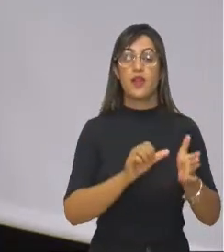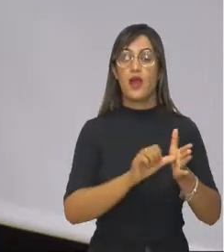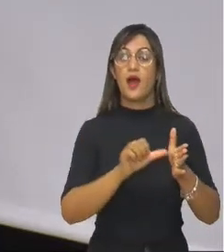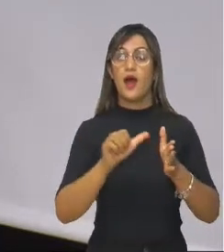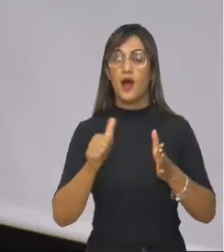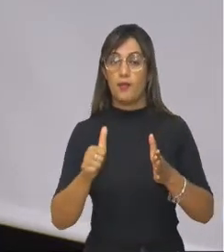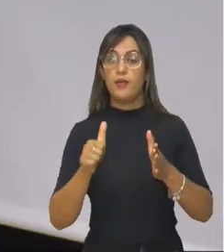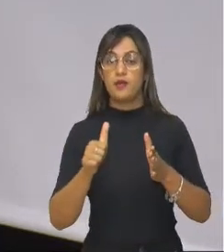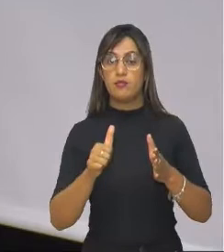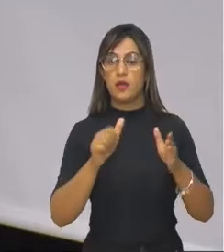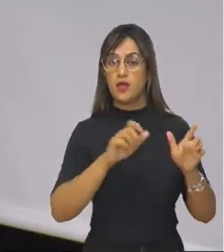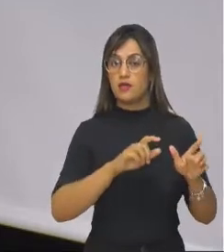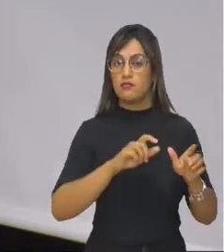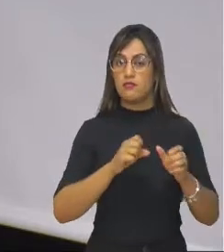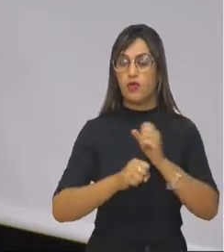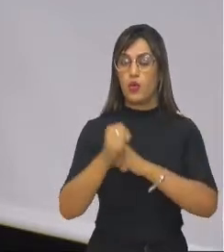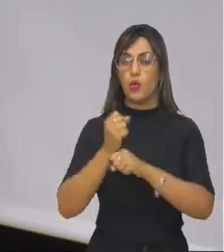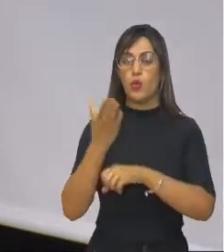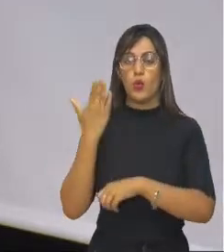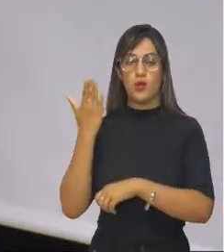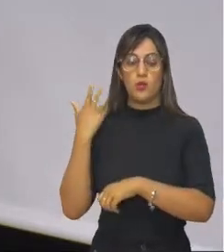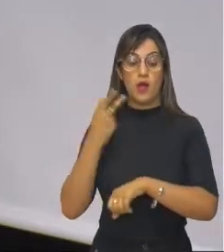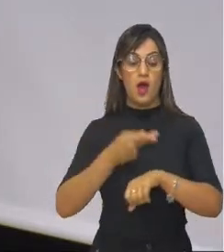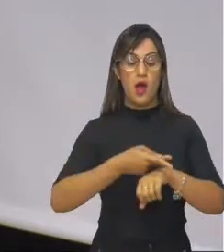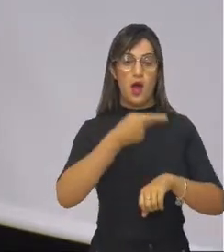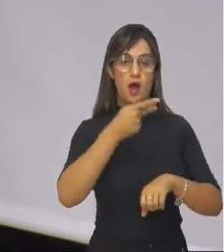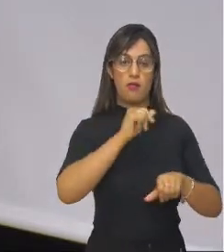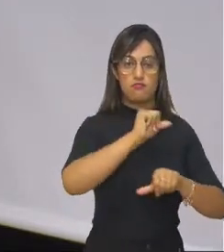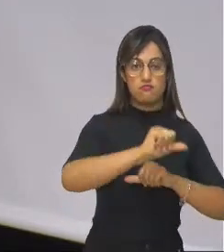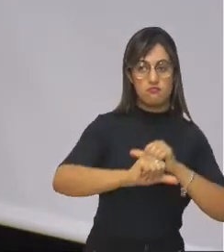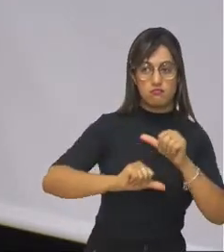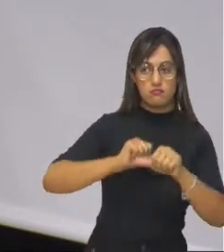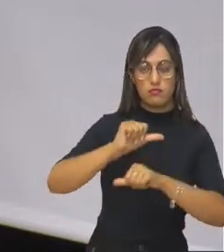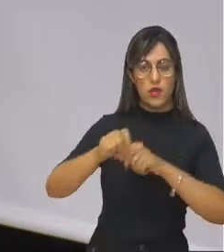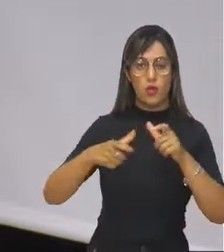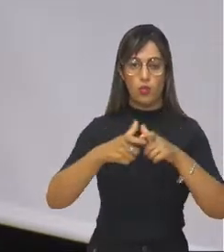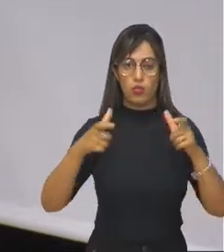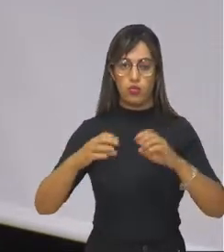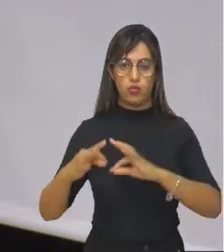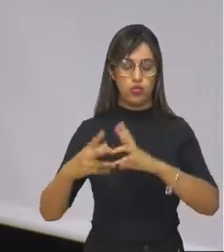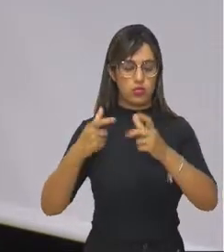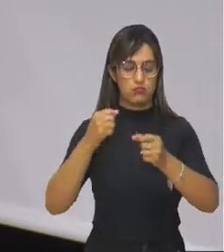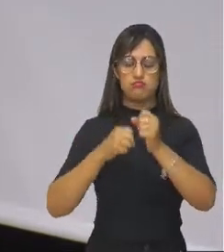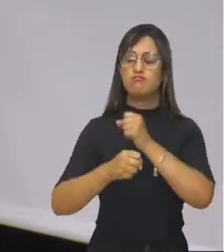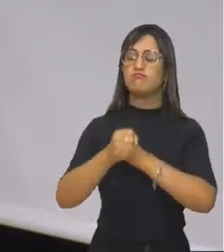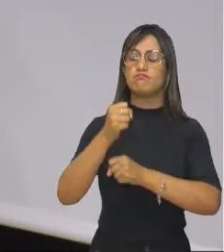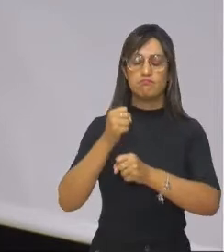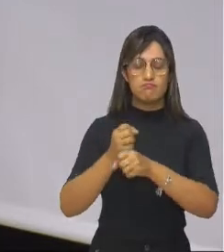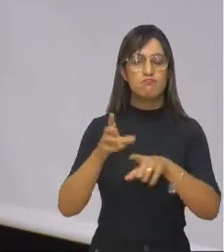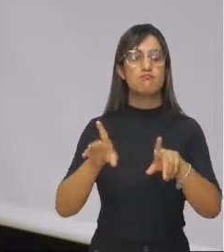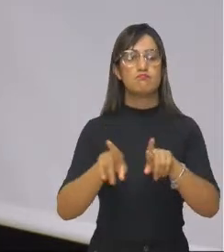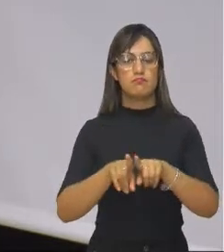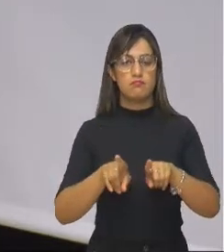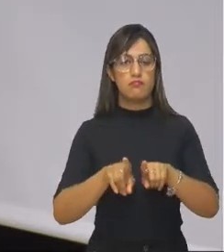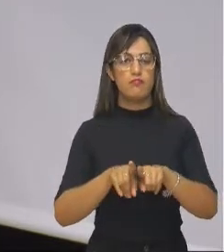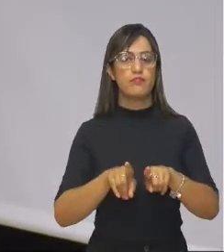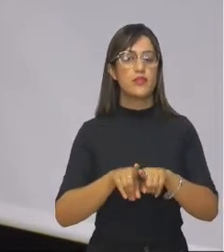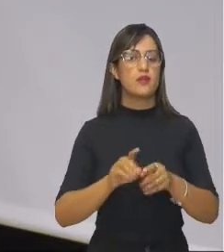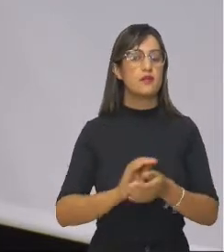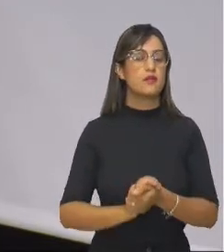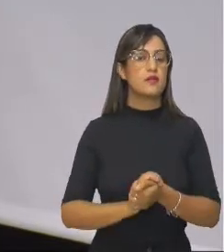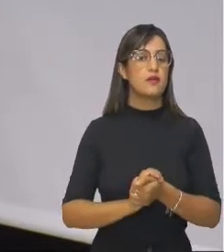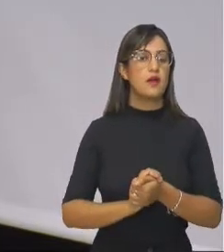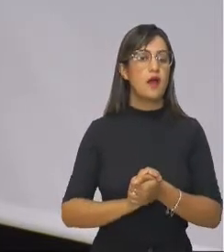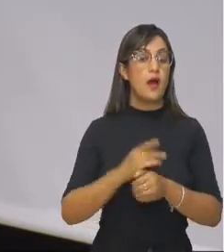do prêmio foi no ano passado, o prêmio se tornou um prêmio anual e, portanto, todos os anos teremos um Prêmio Virgínia Bicudo